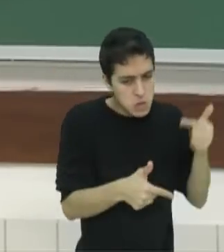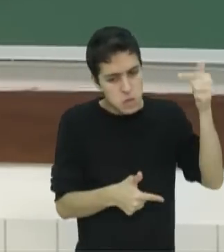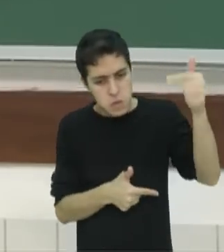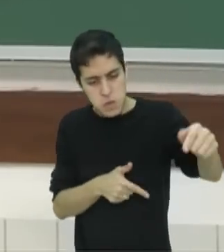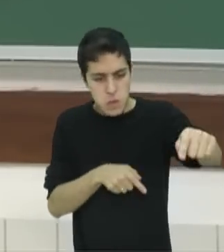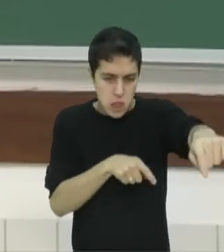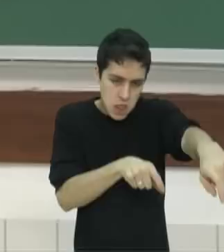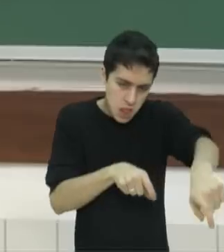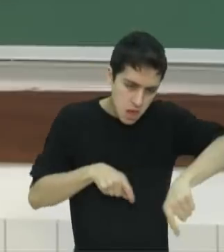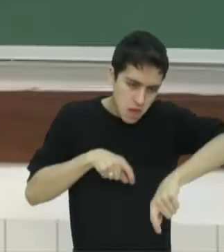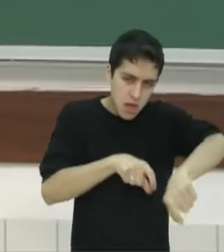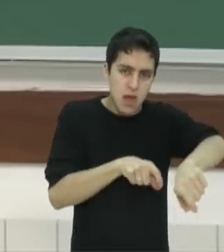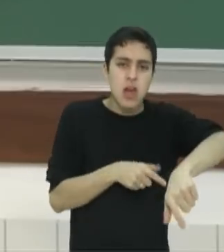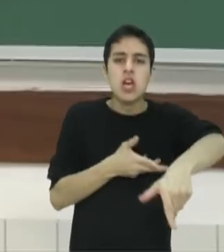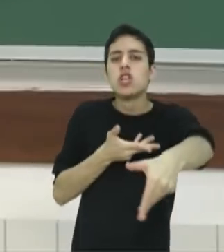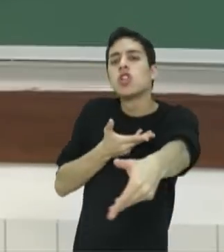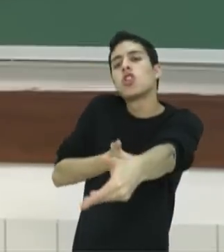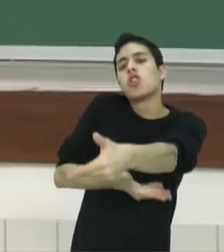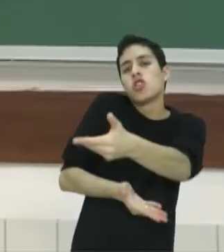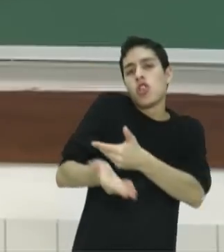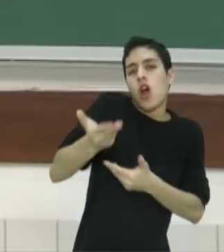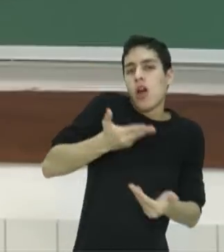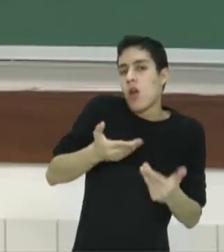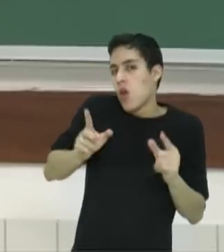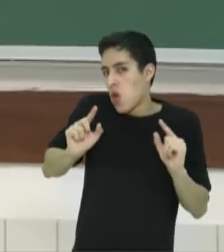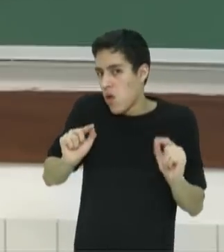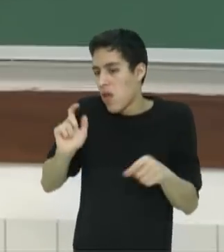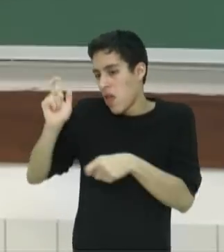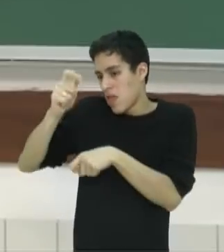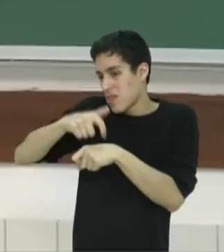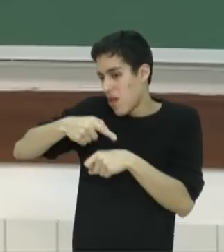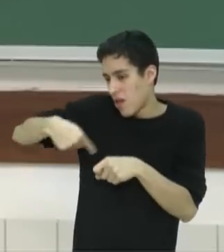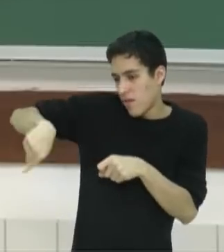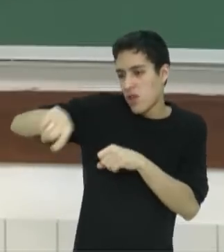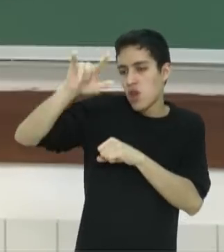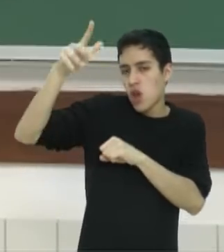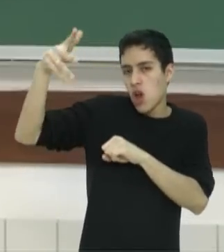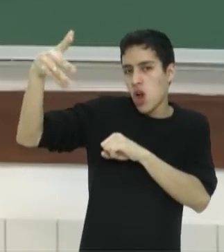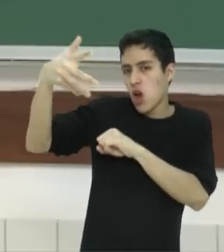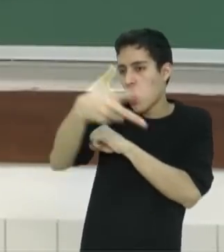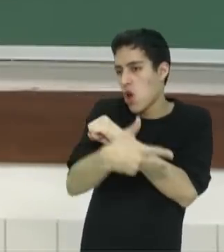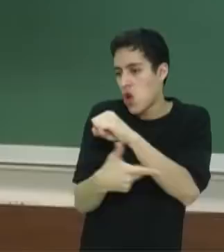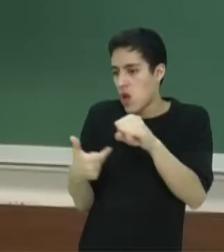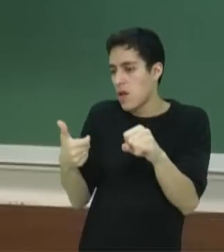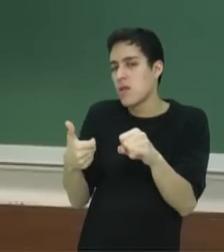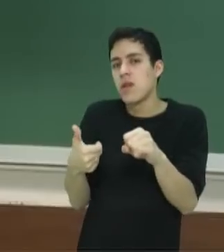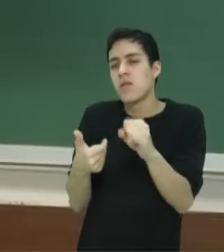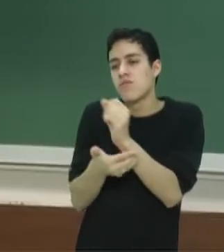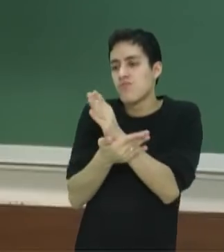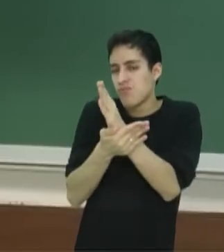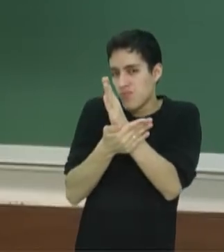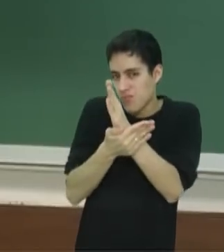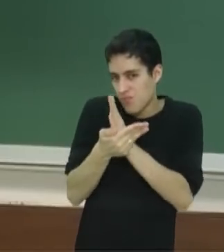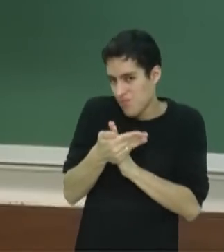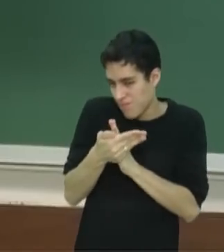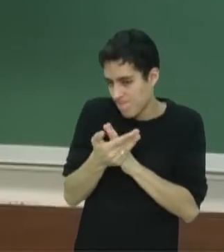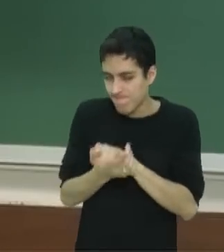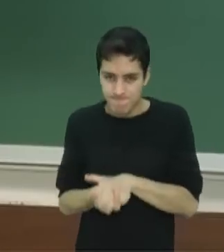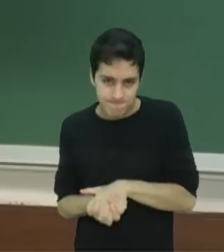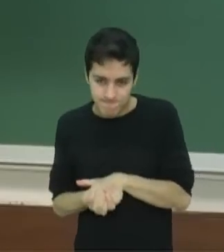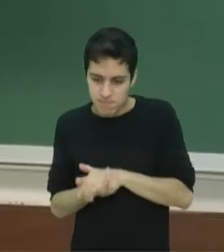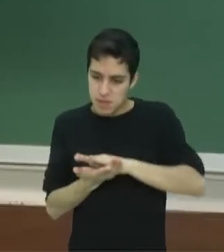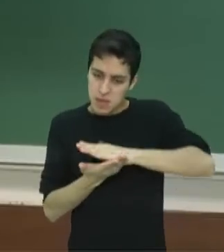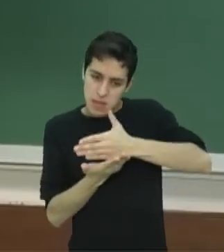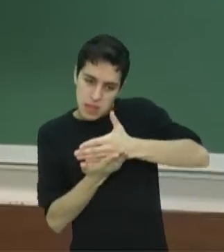terras, e em troca desse trabalho, quando tivesse a colheita seria repartida, ou seja,